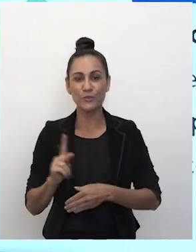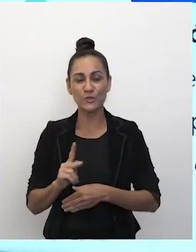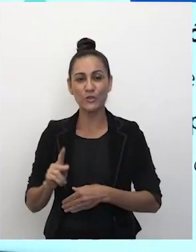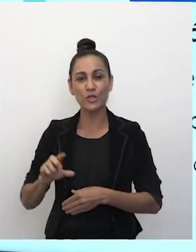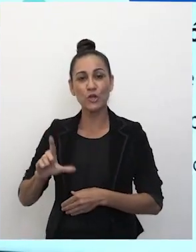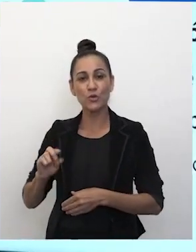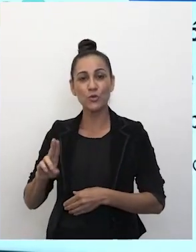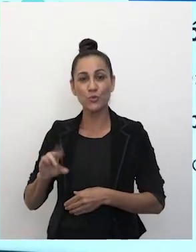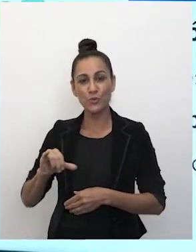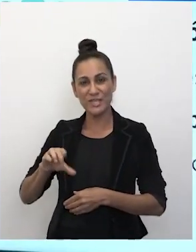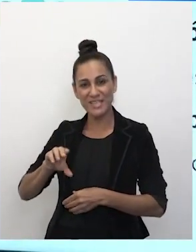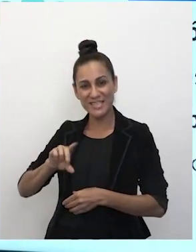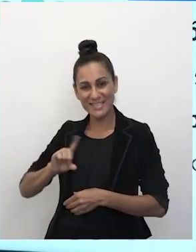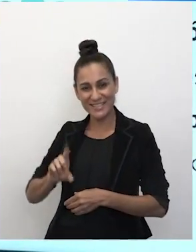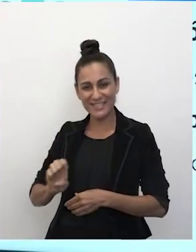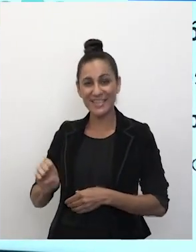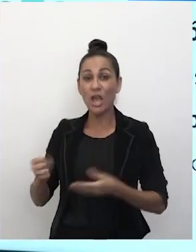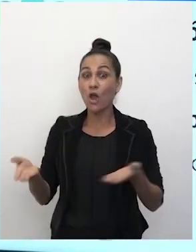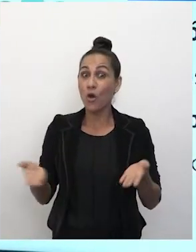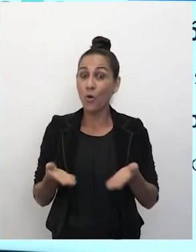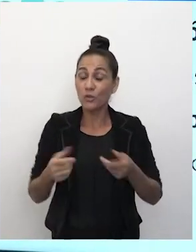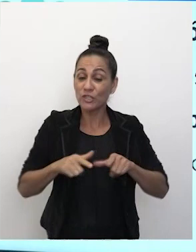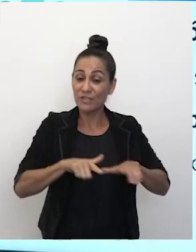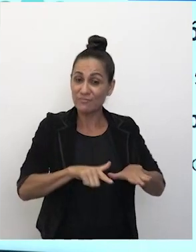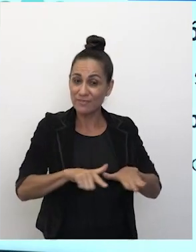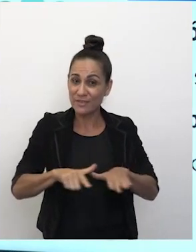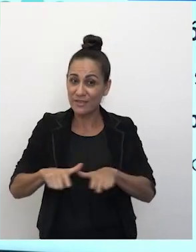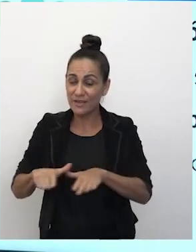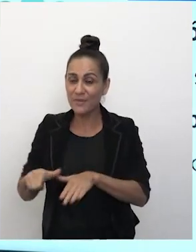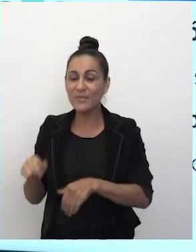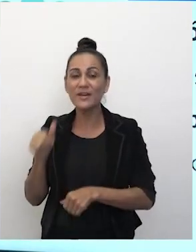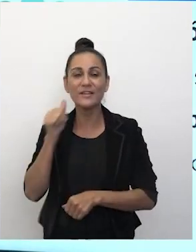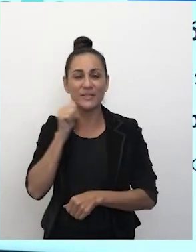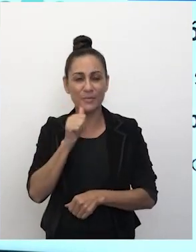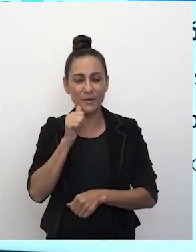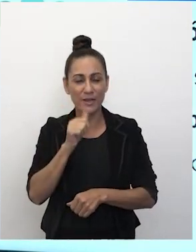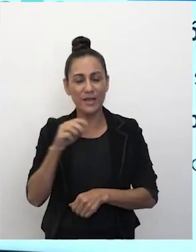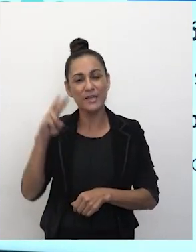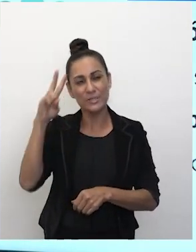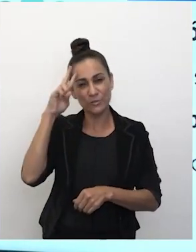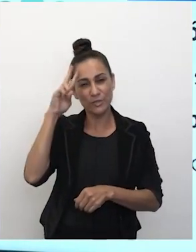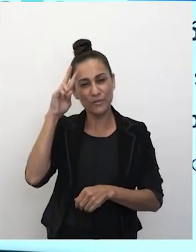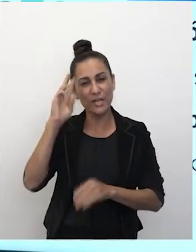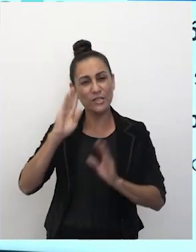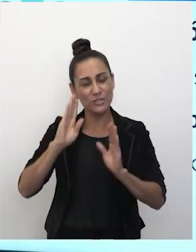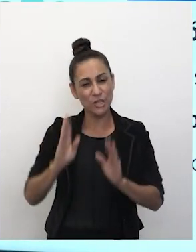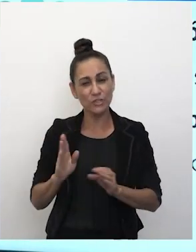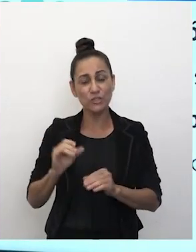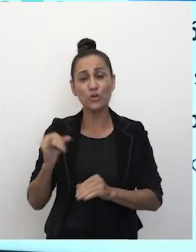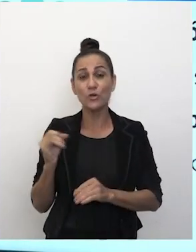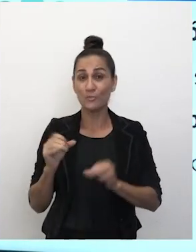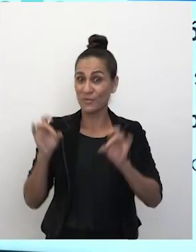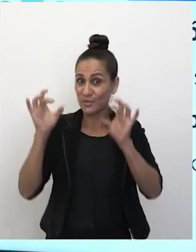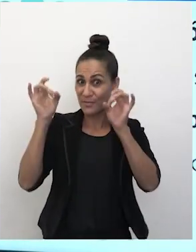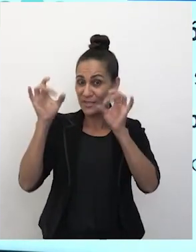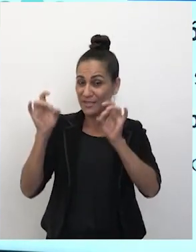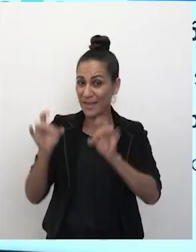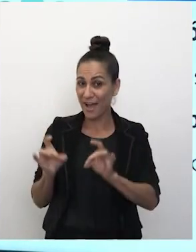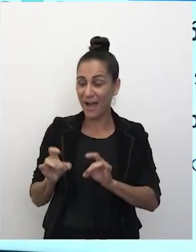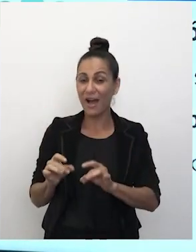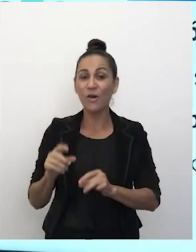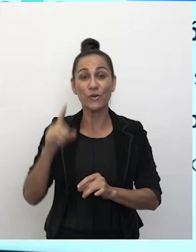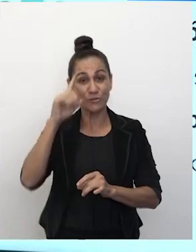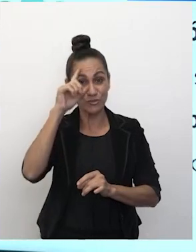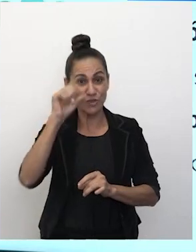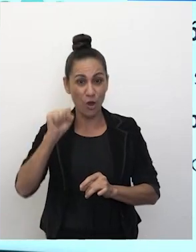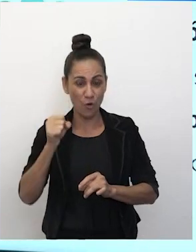Luíse Coutinho e hoje, na nossa Semana da Mulher, na segunda-feira nós tivemos o Dia Internacional da Mulher, dia 8 de março,